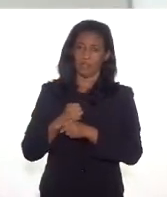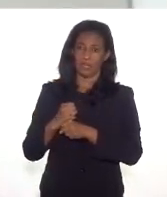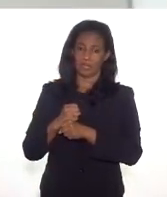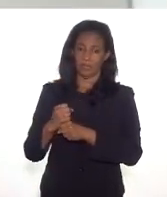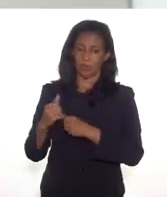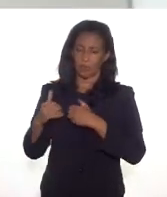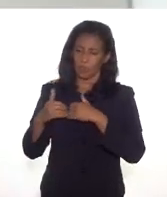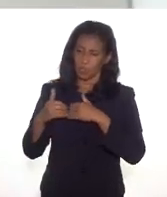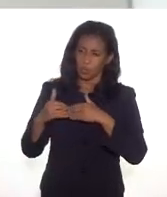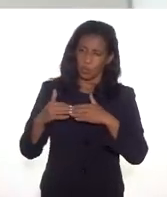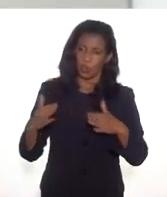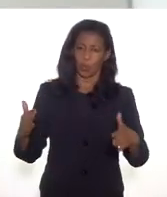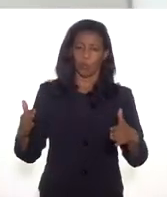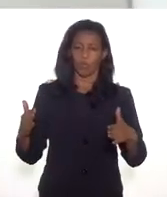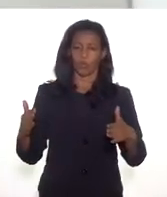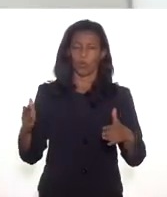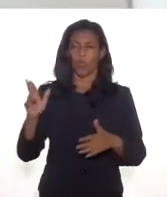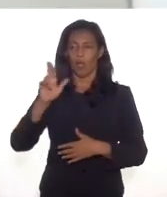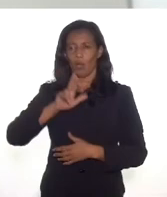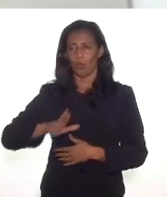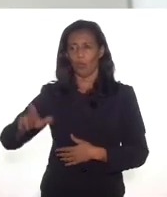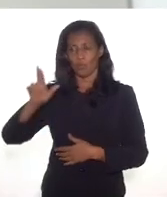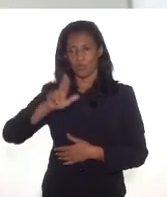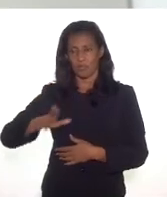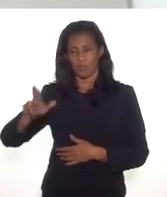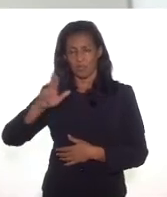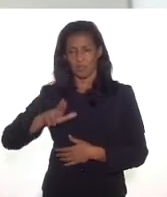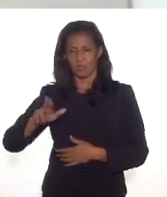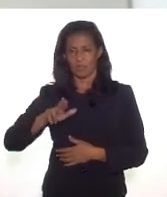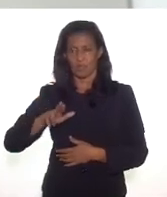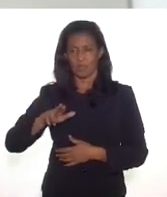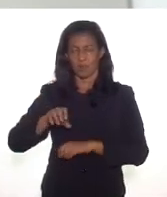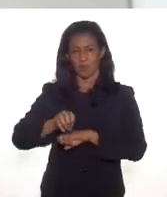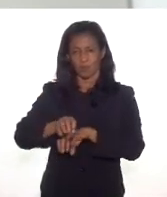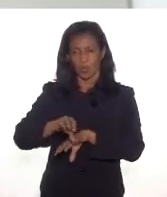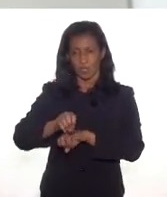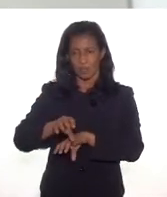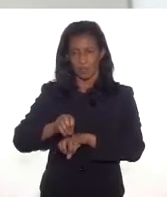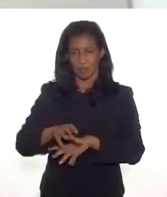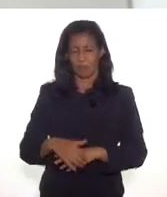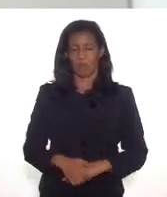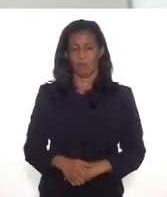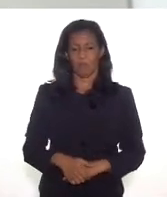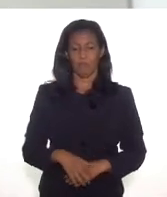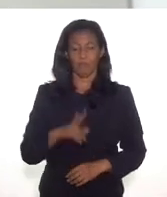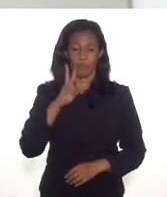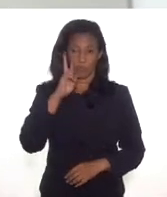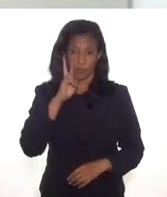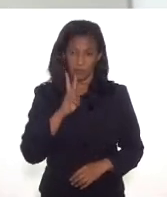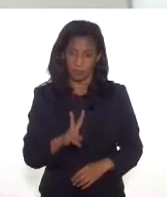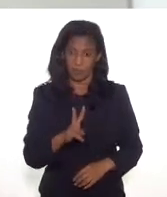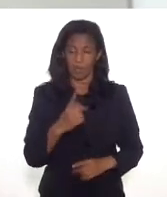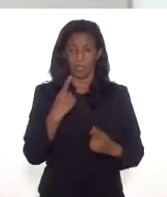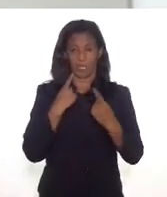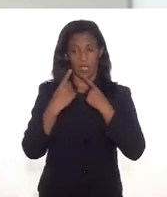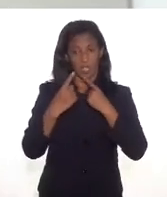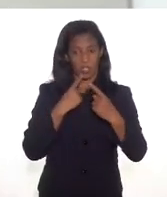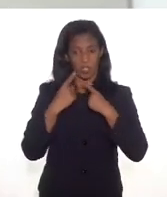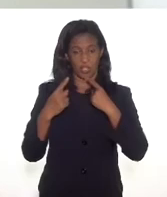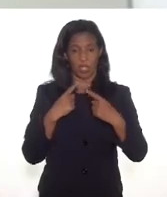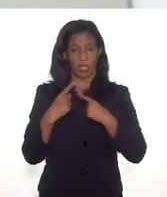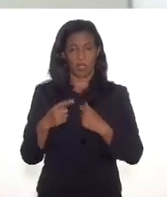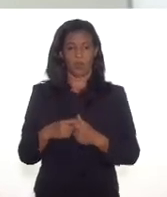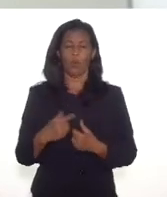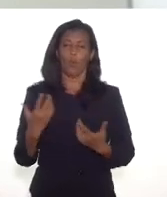iniciou o processo de universalização do acesso ao ensino fundamental. A gente tem que rever isso, tem que estabelecer o diálogo com